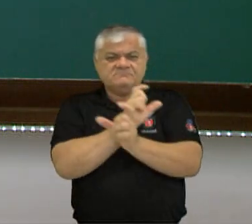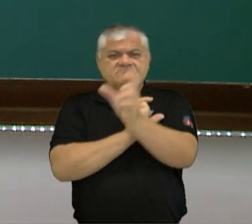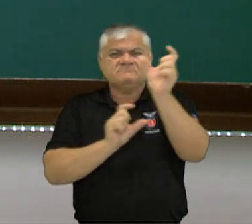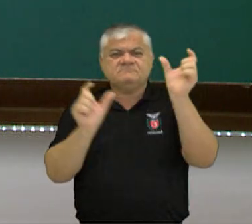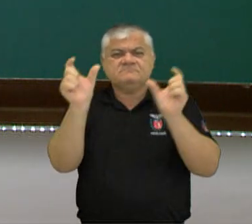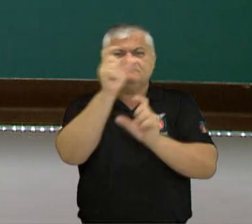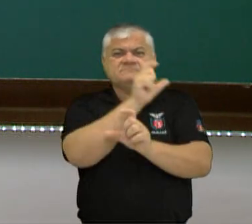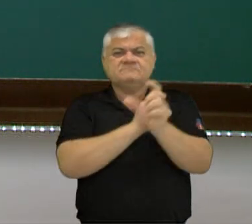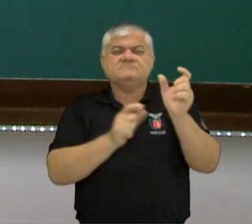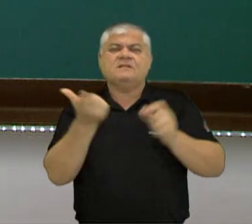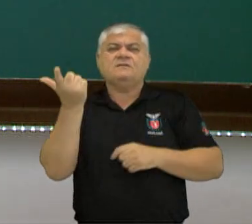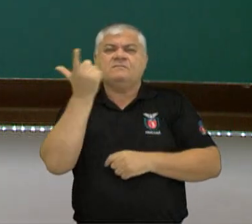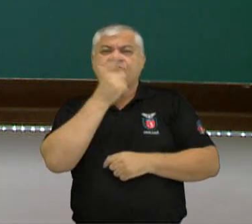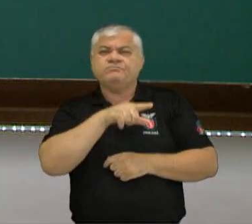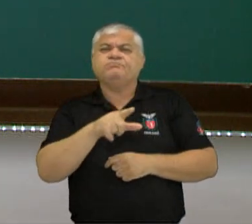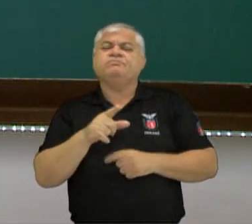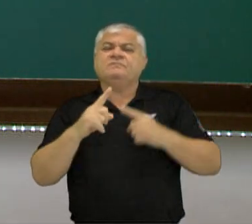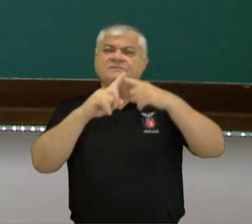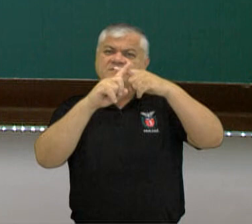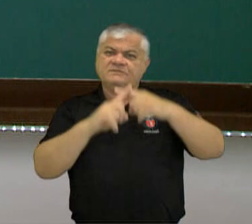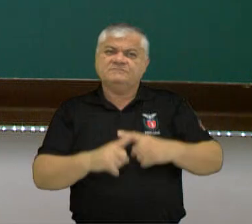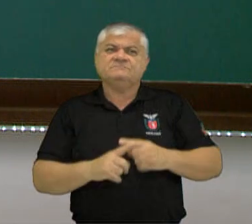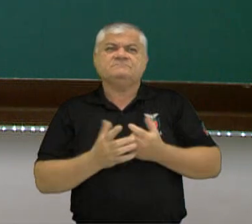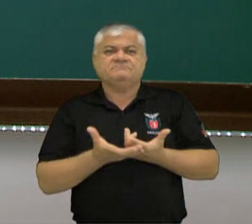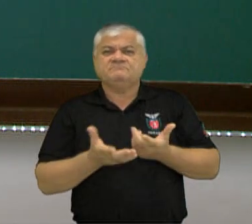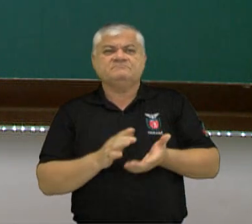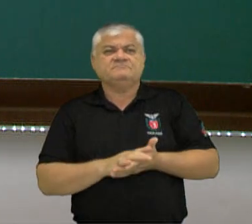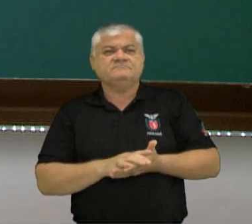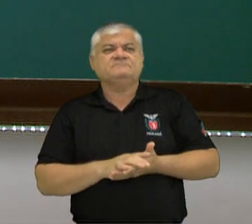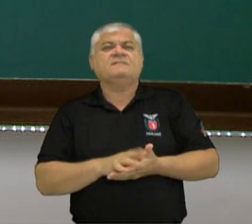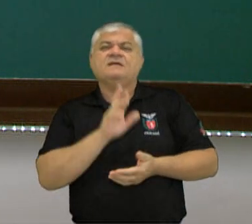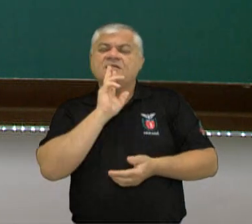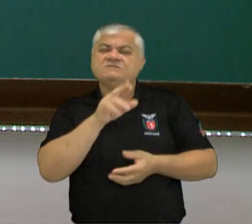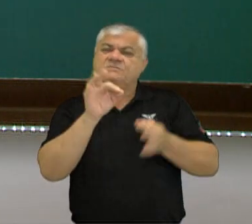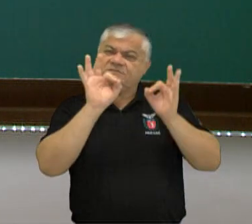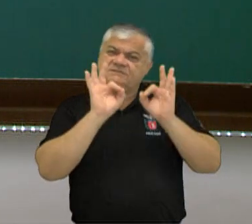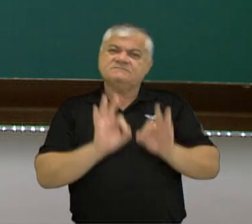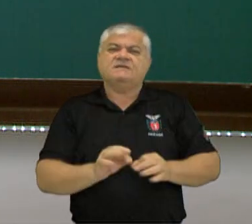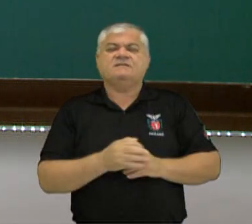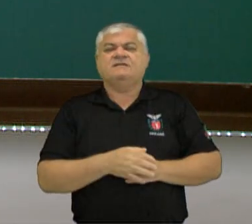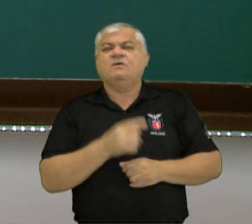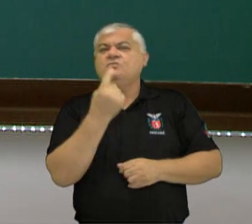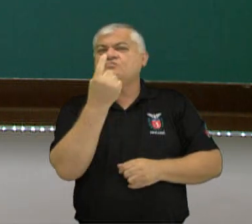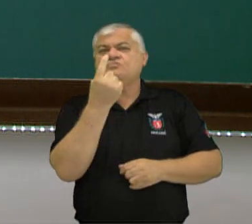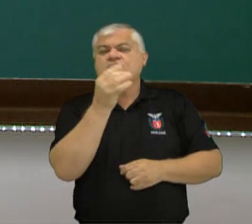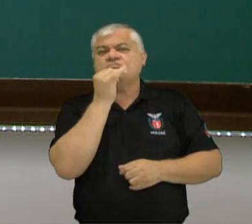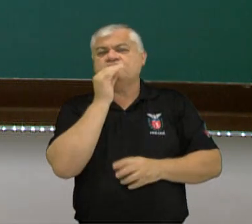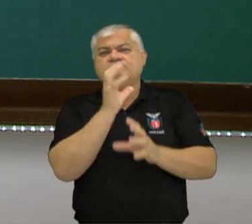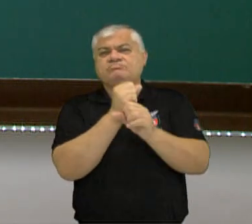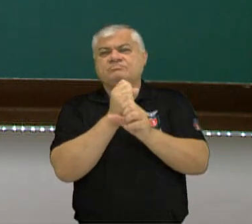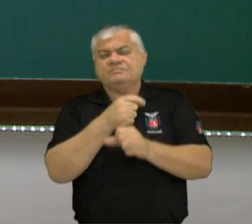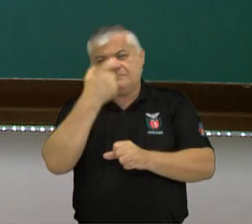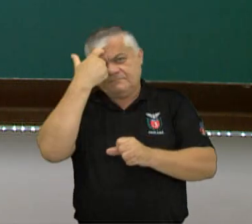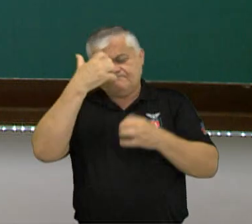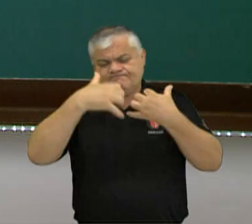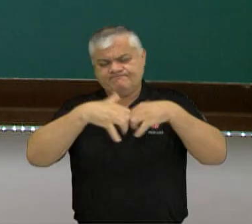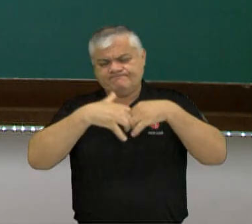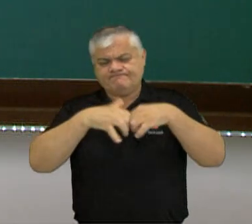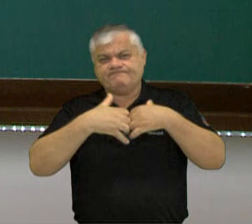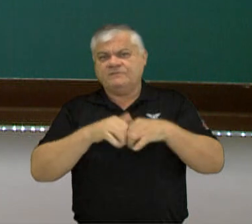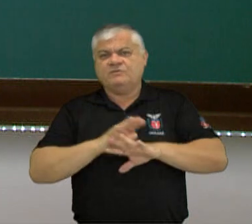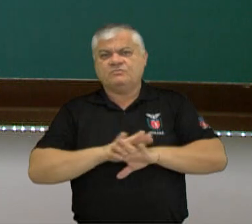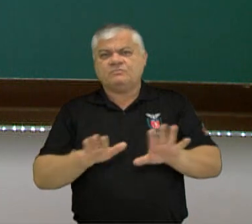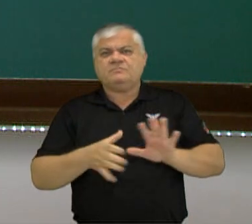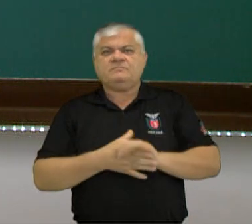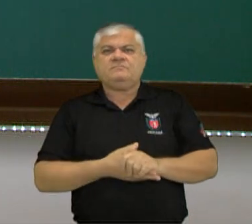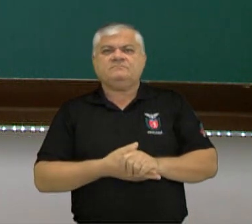resolver uma multiplicação e a gente fugiu das continhas. A gente conseguiu chegar no resultado usando somente o cálculo mental e a tabuada que a gente